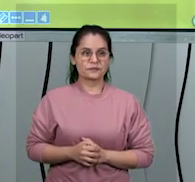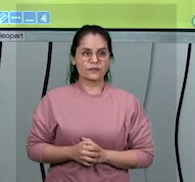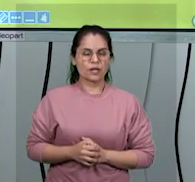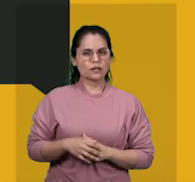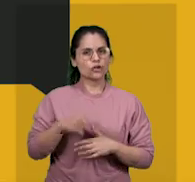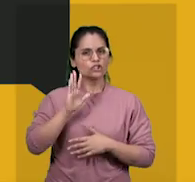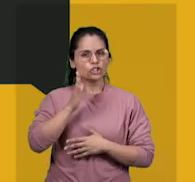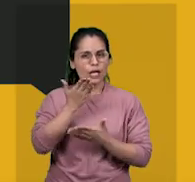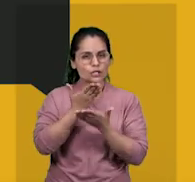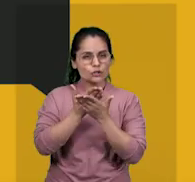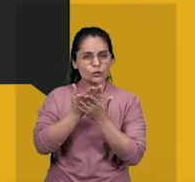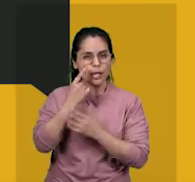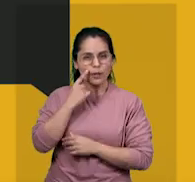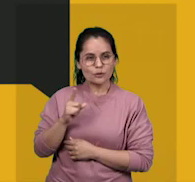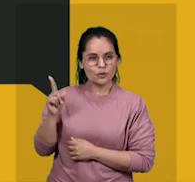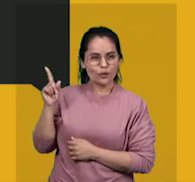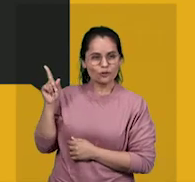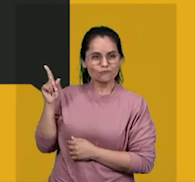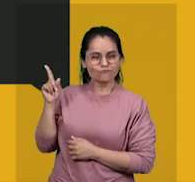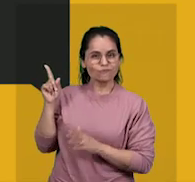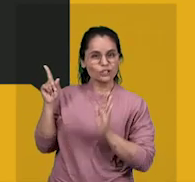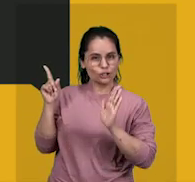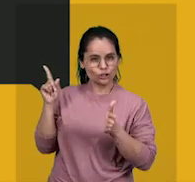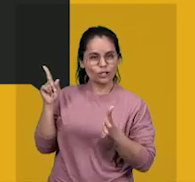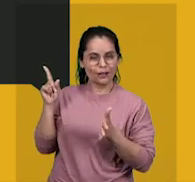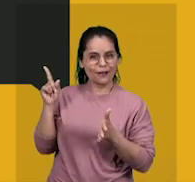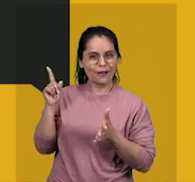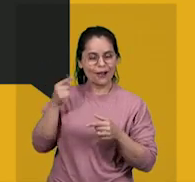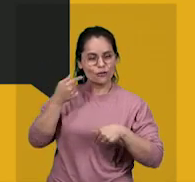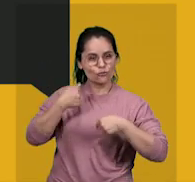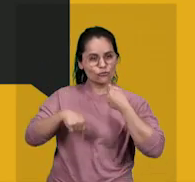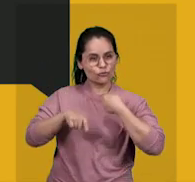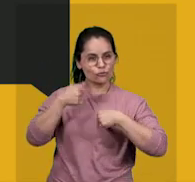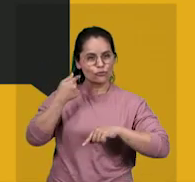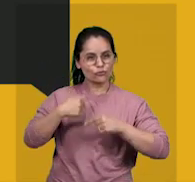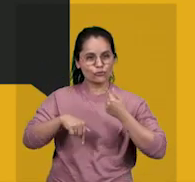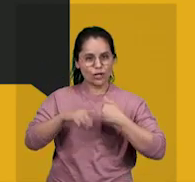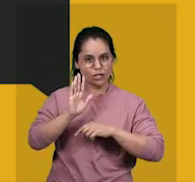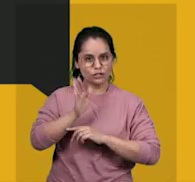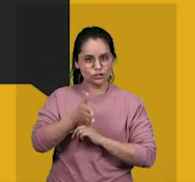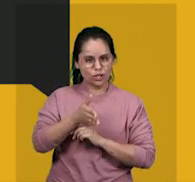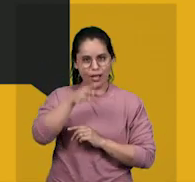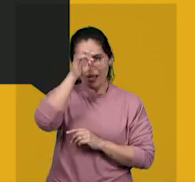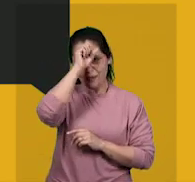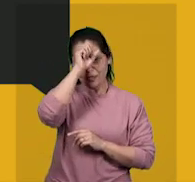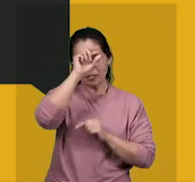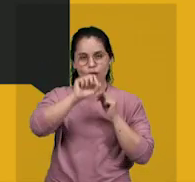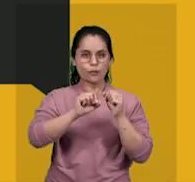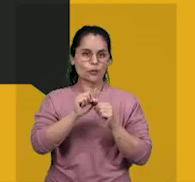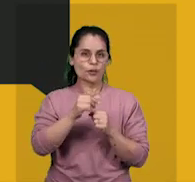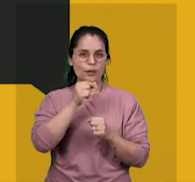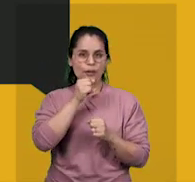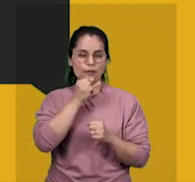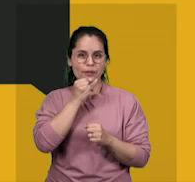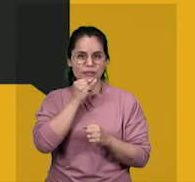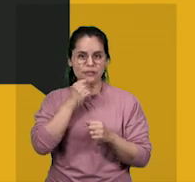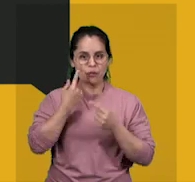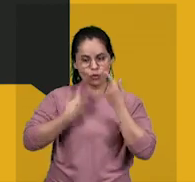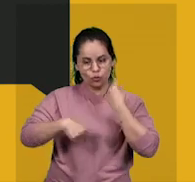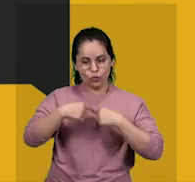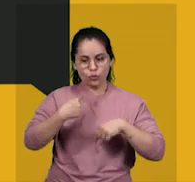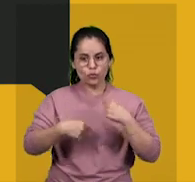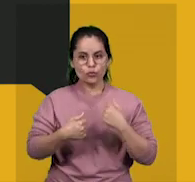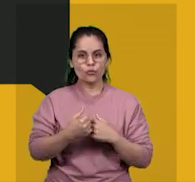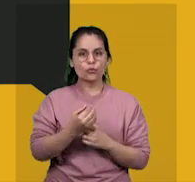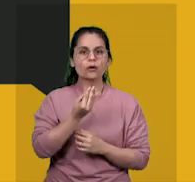Nós já estudamos alguns sistemas do corpo humano. Então, nós já aprendemos sobre o sistema digestório,